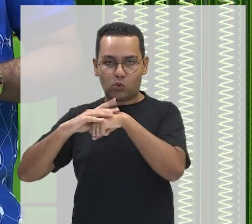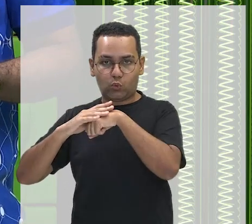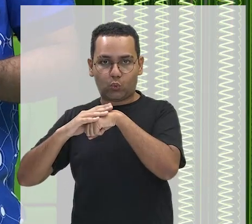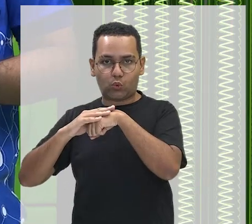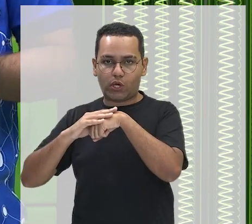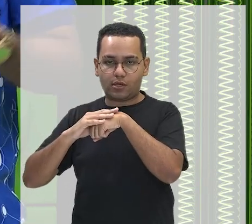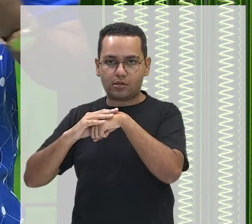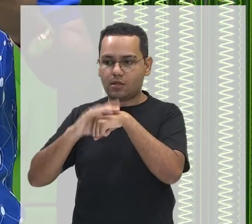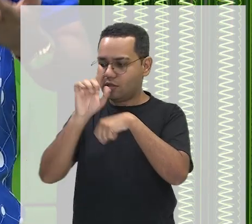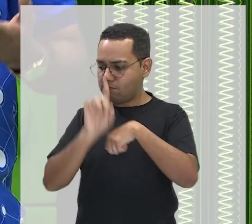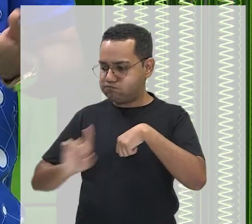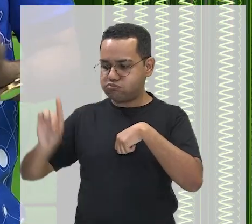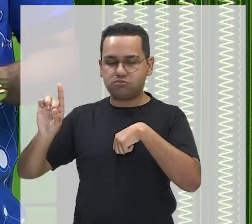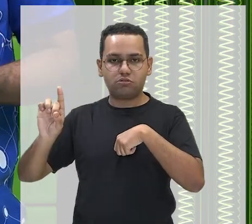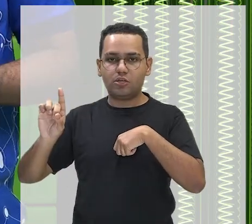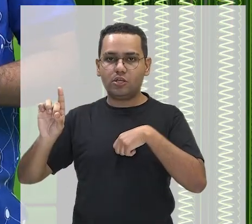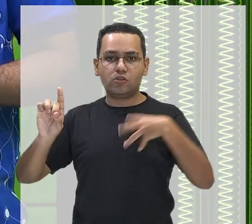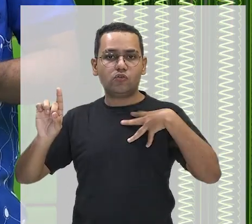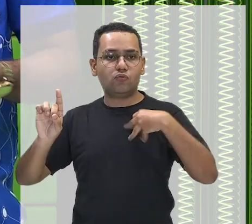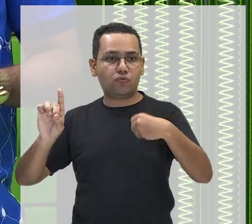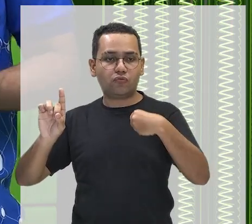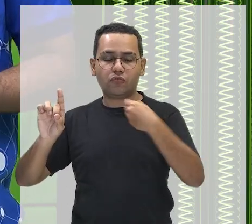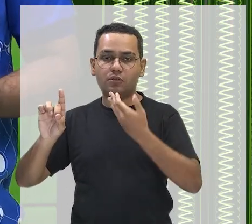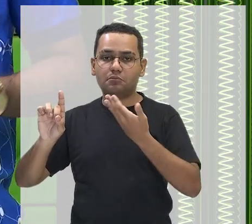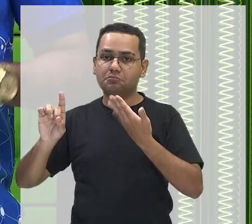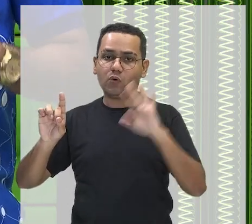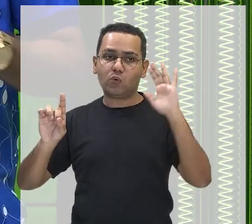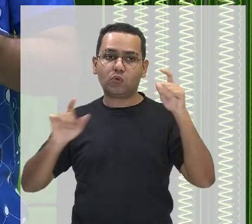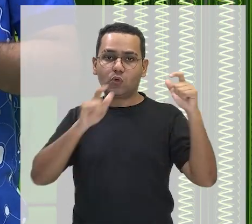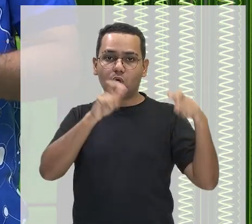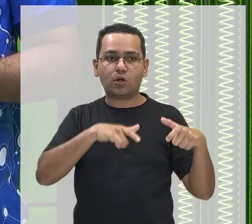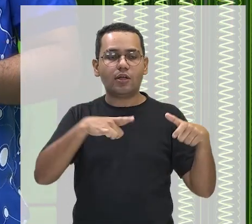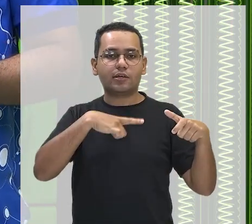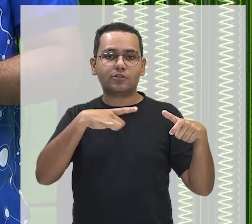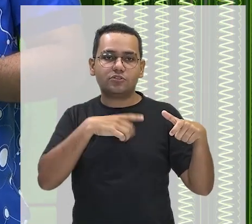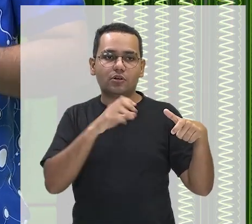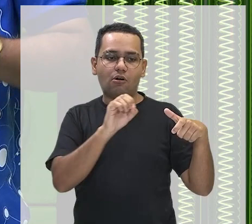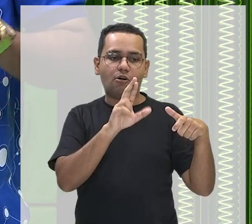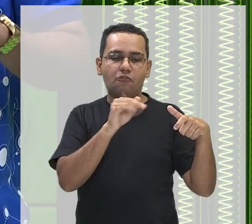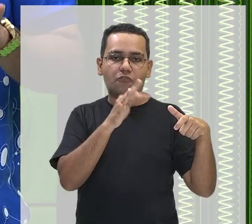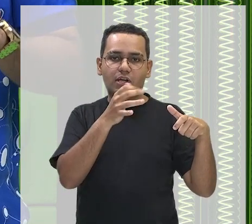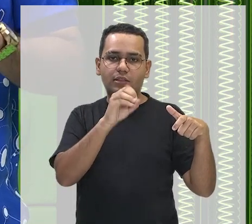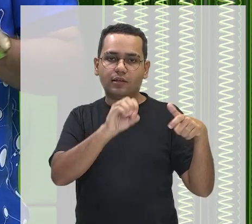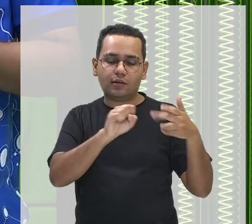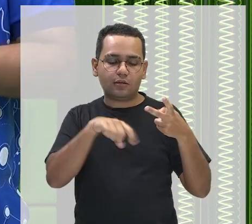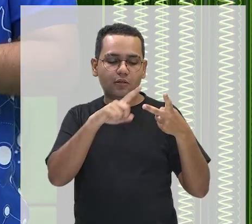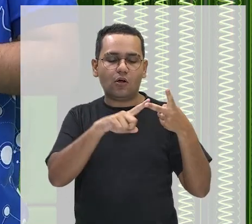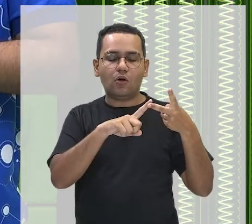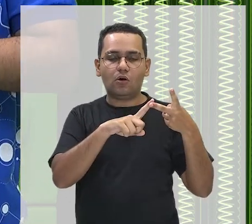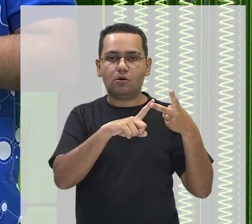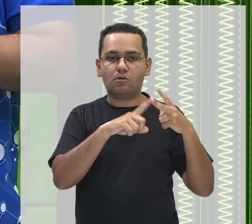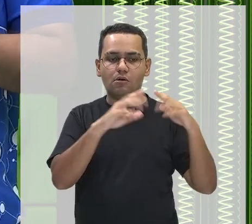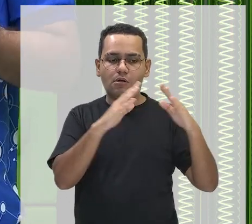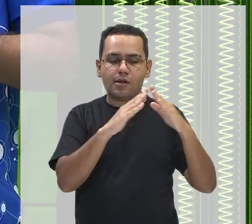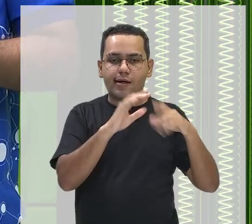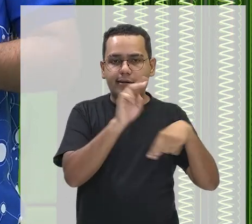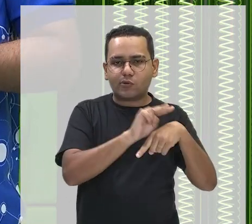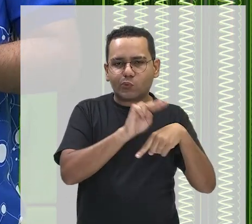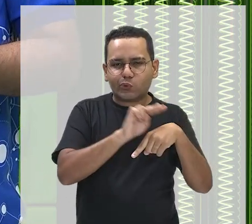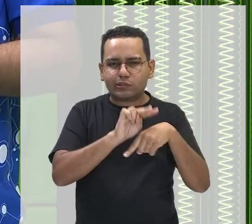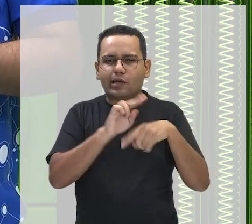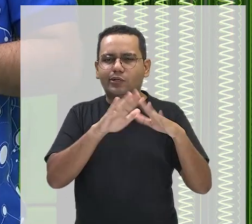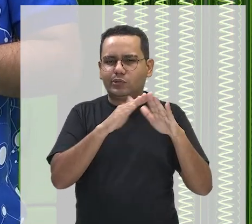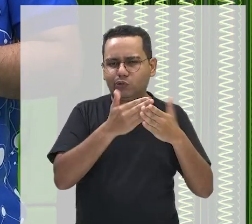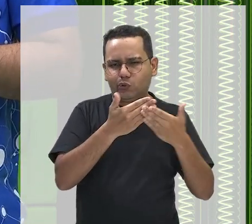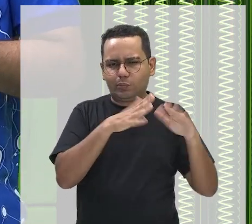se contaminassem, né? Algumas delas ficavam em creches ou em orfanatos na capital e muitas vezes nem encontravam mais com a sua